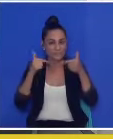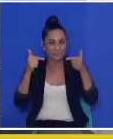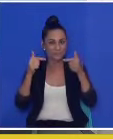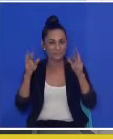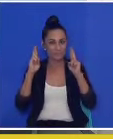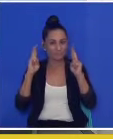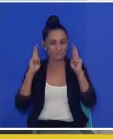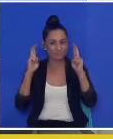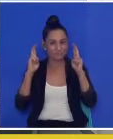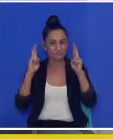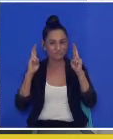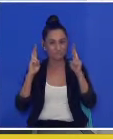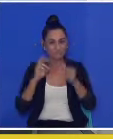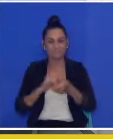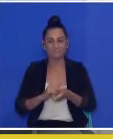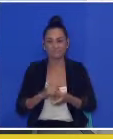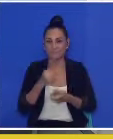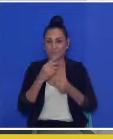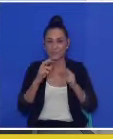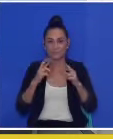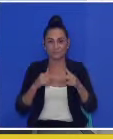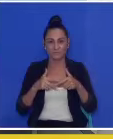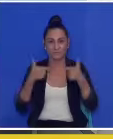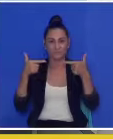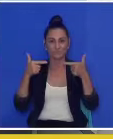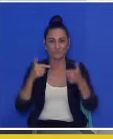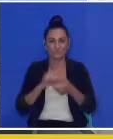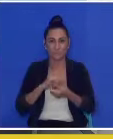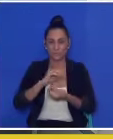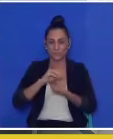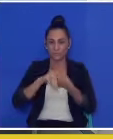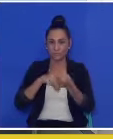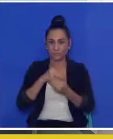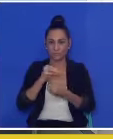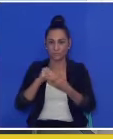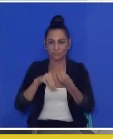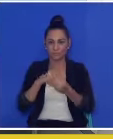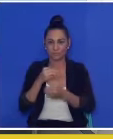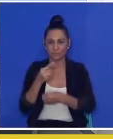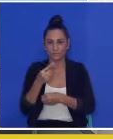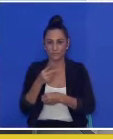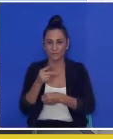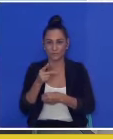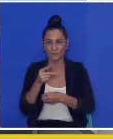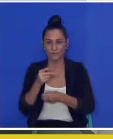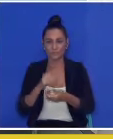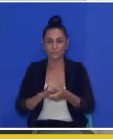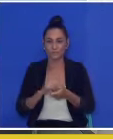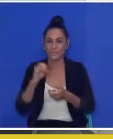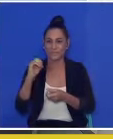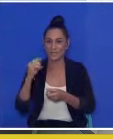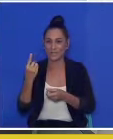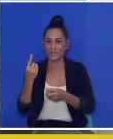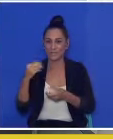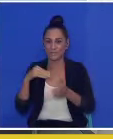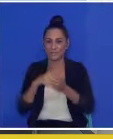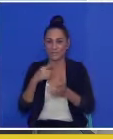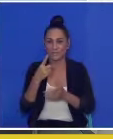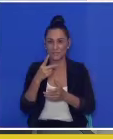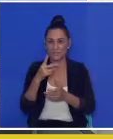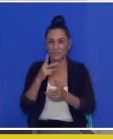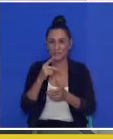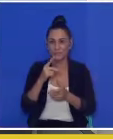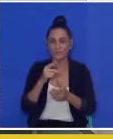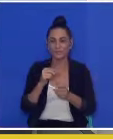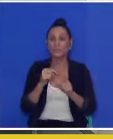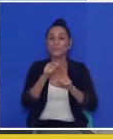Estamos na torcida, boa sorte para você. Globo ligado, embaralhando 12 bolas numeradas de 0 a 12. Qual será o mês da